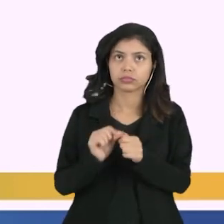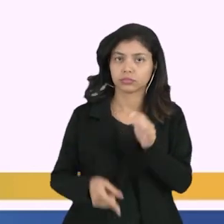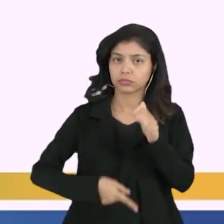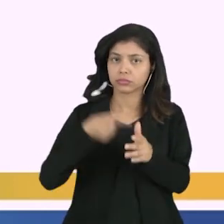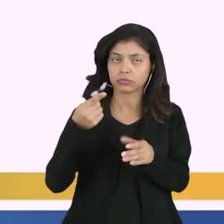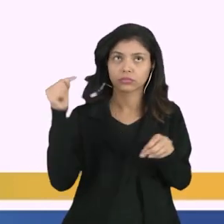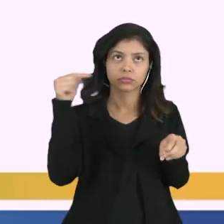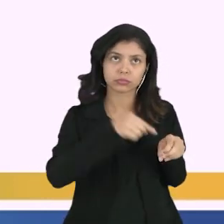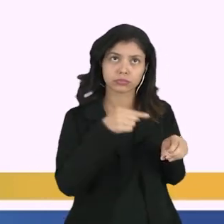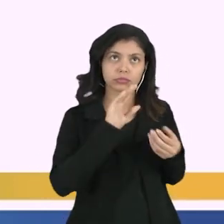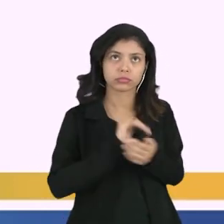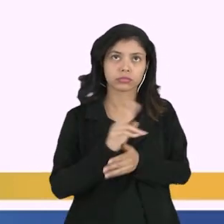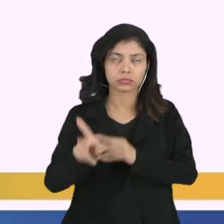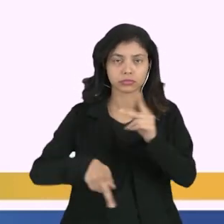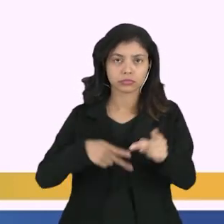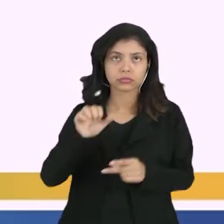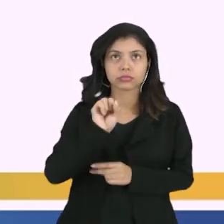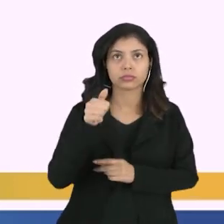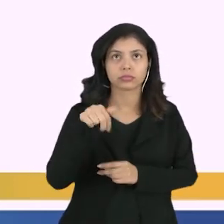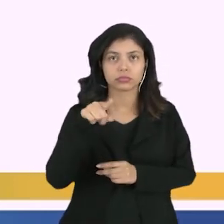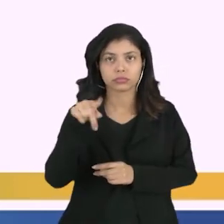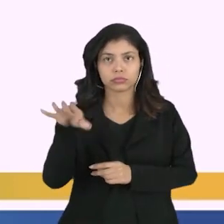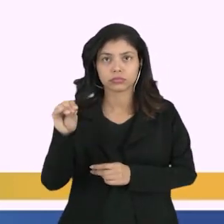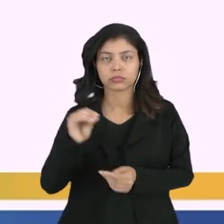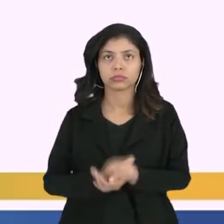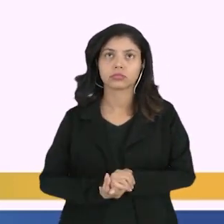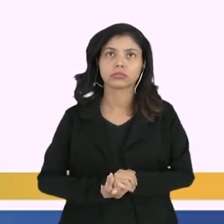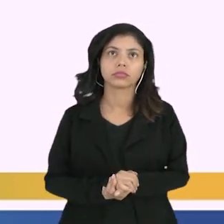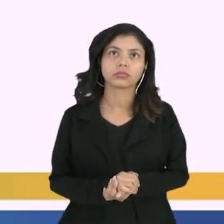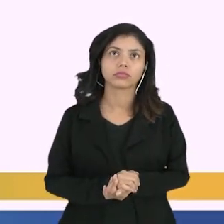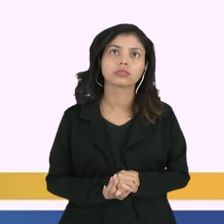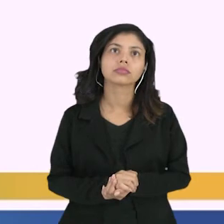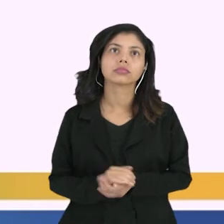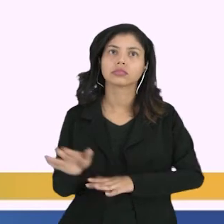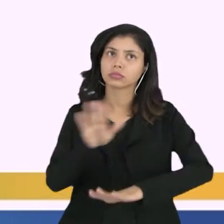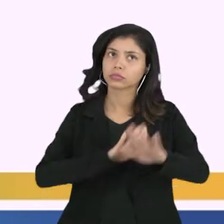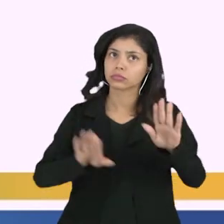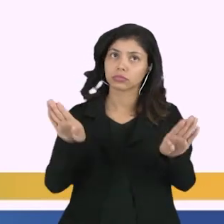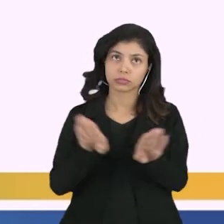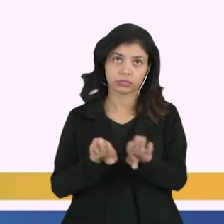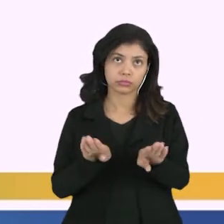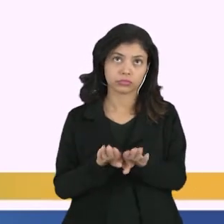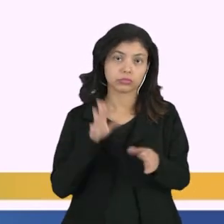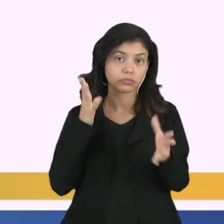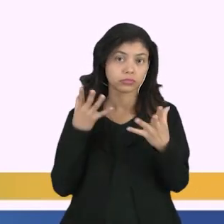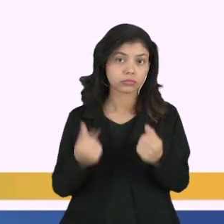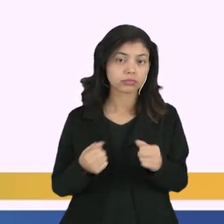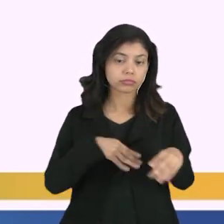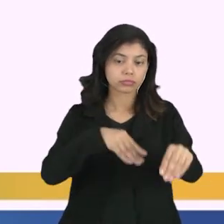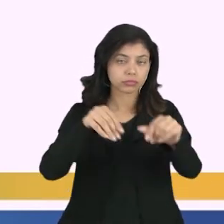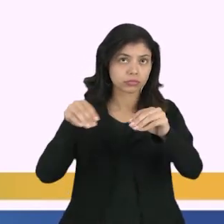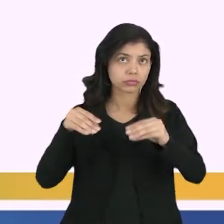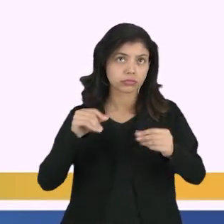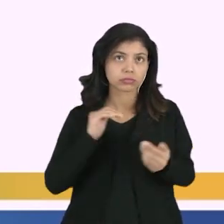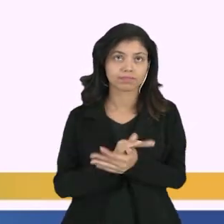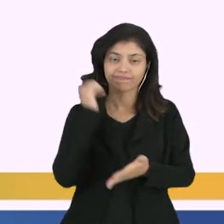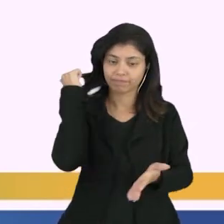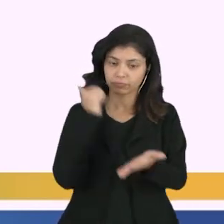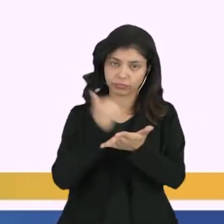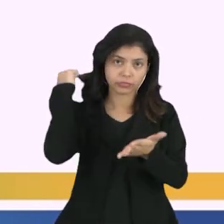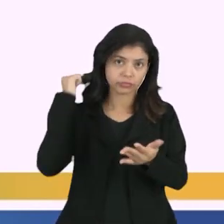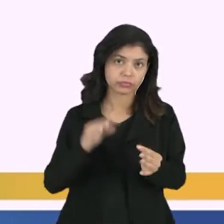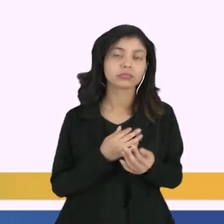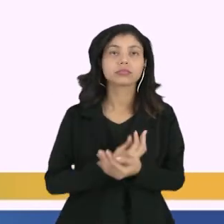primeiros núcleos de povoamento então foram formados, preservou então-se a posse da terra, né? Legitimou-se com